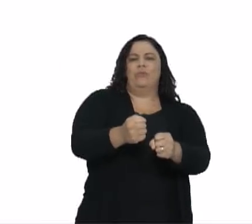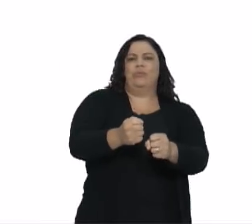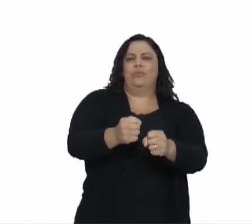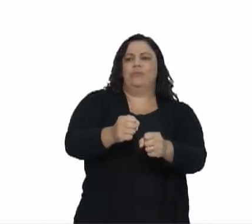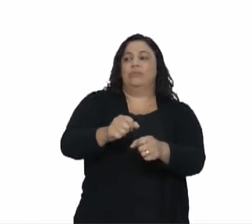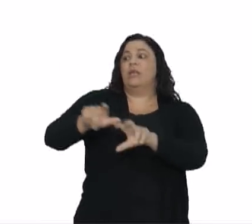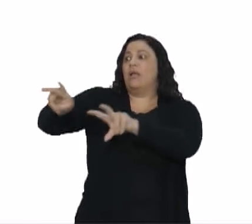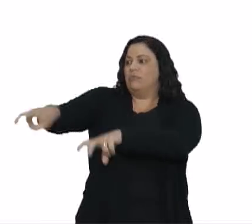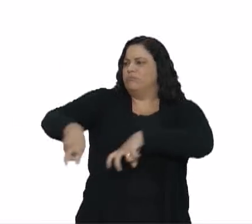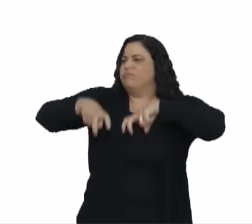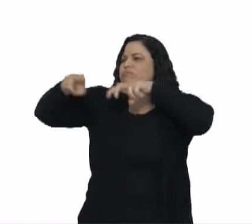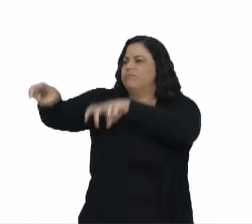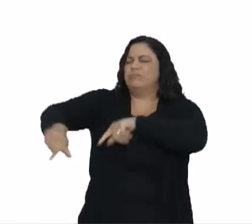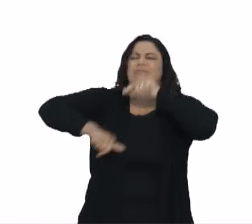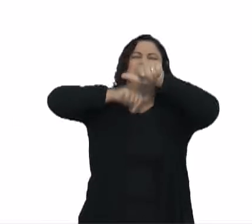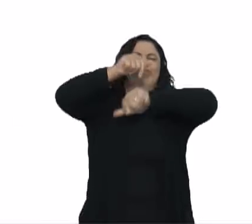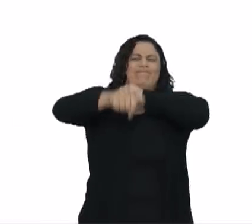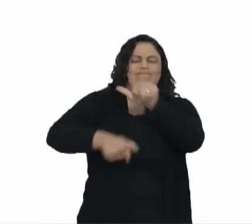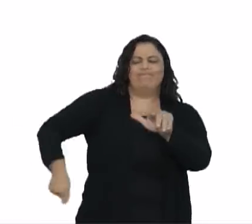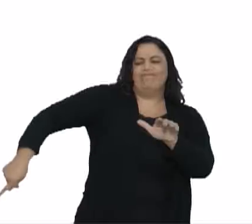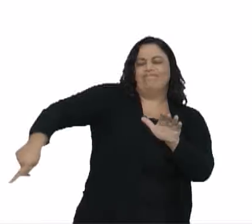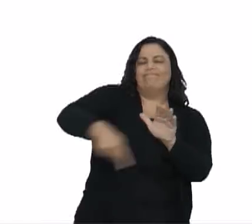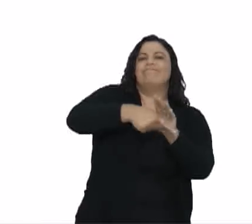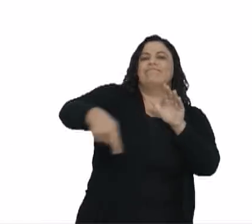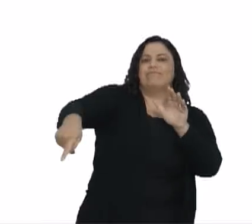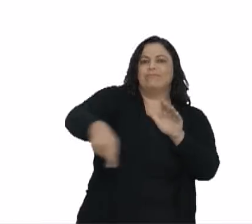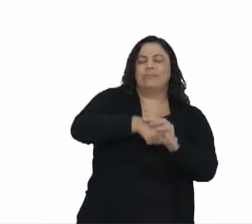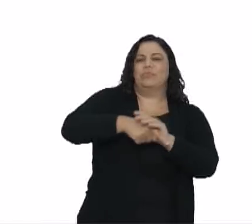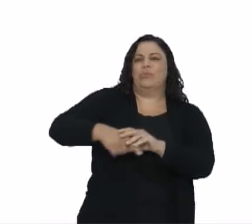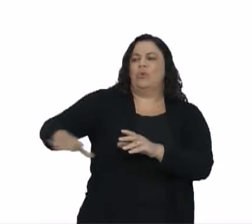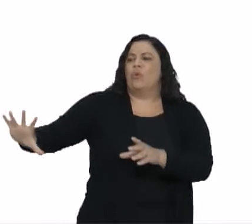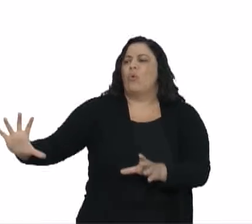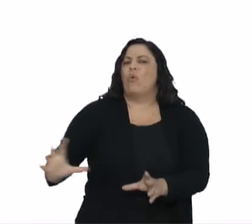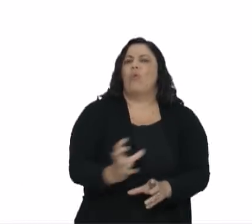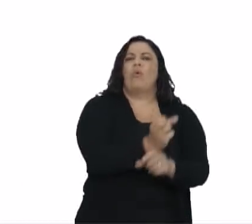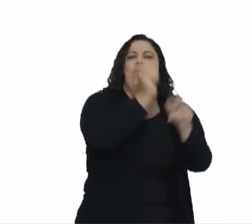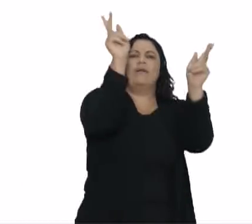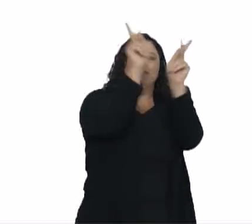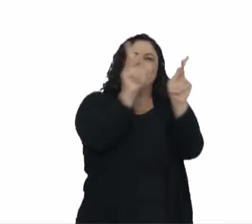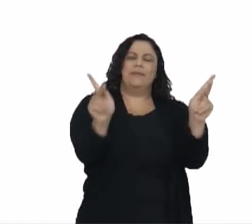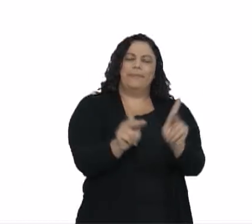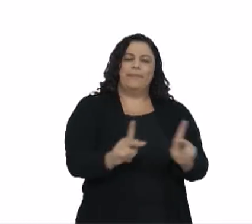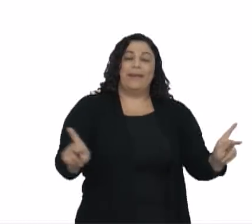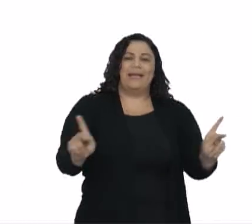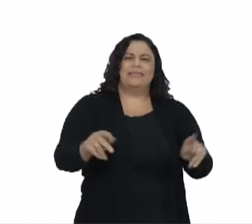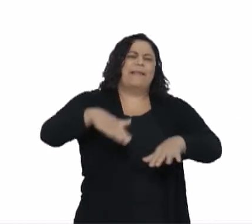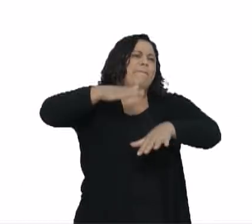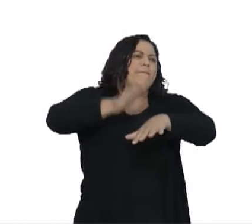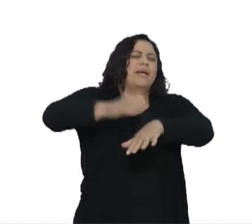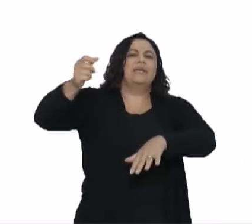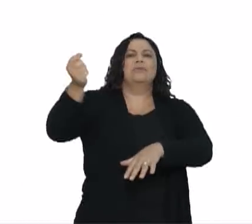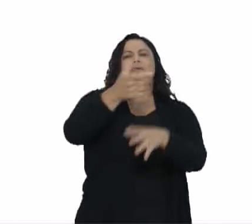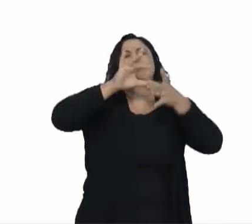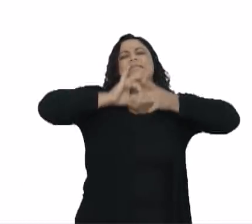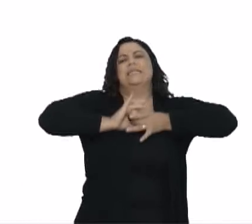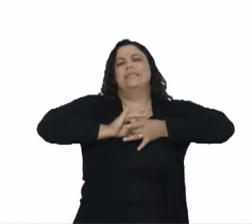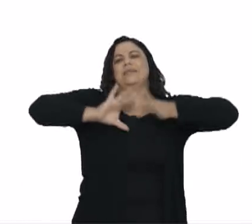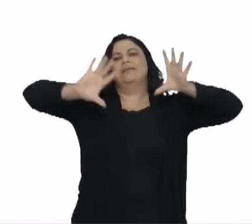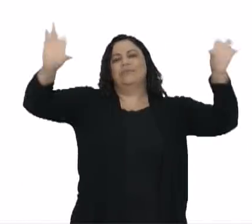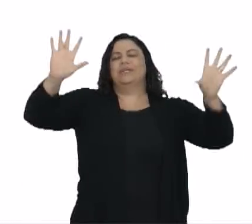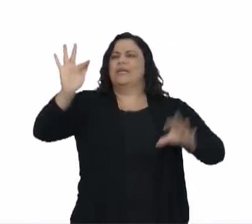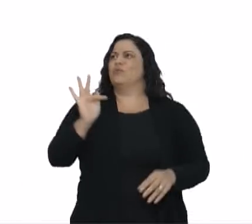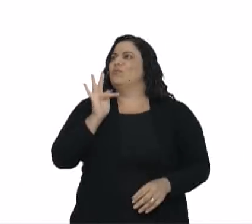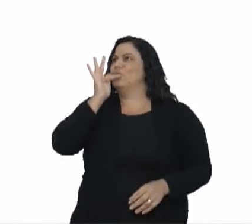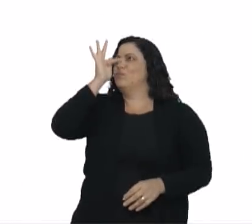Um futuro de igualdade, muito mais que liberdade. Futuro de